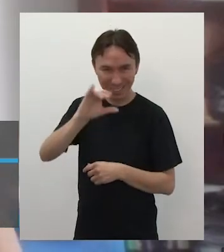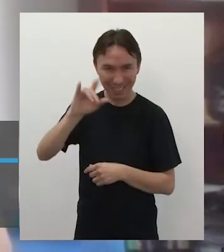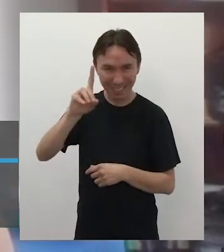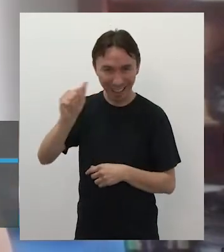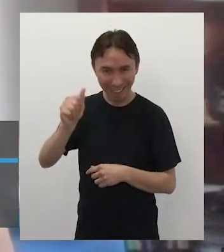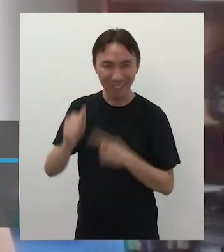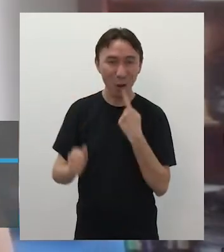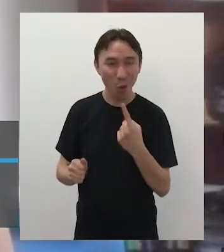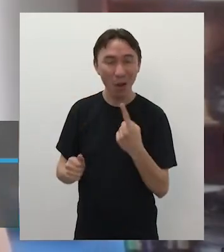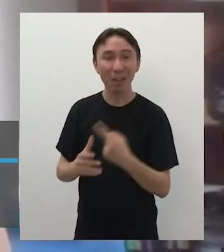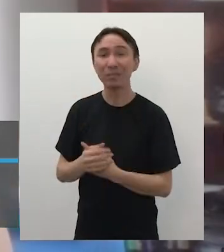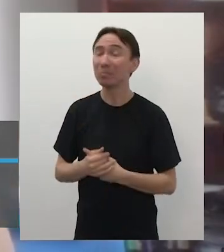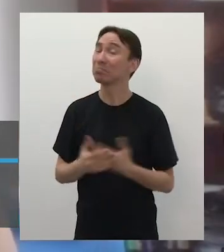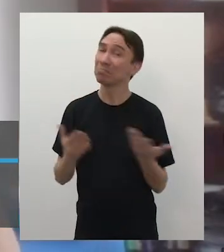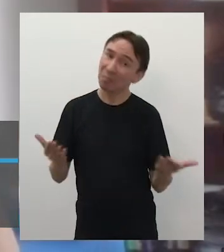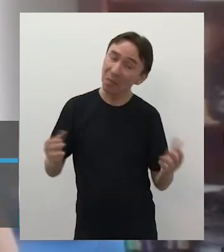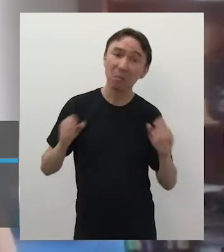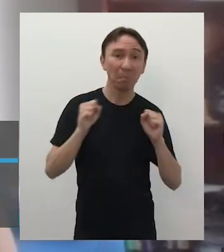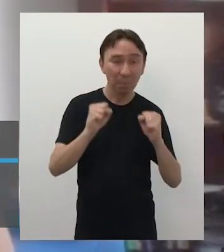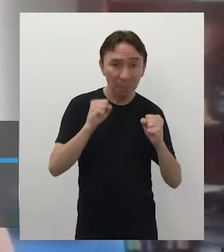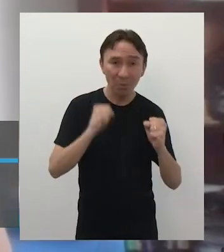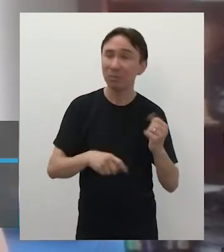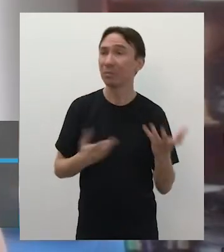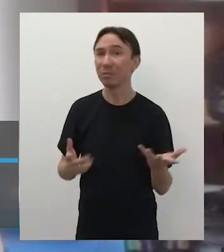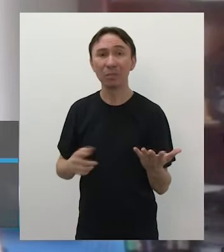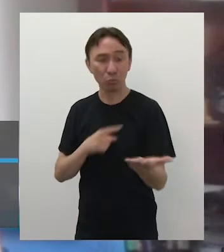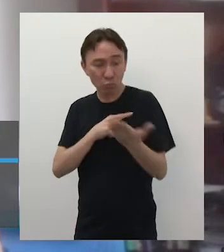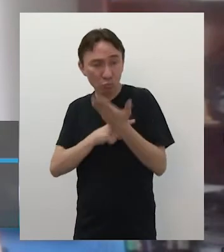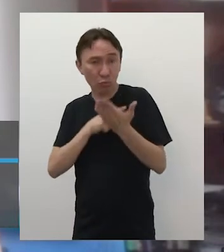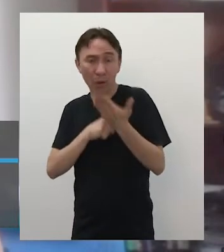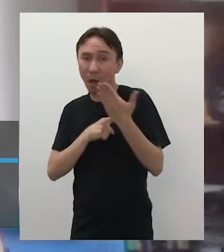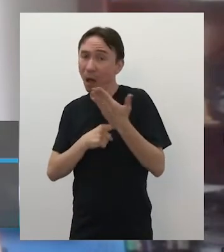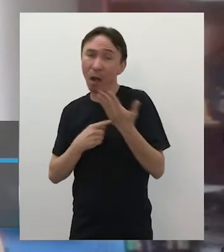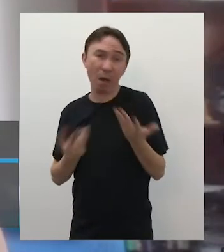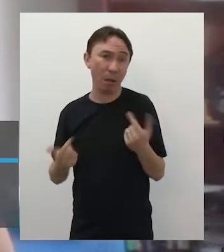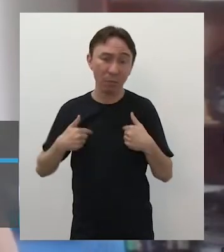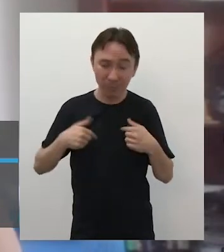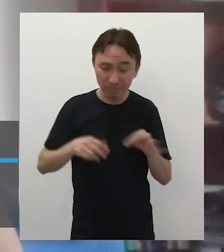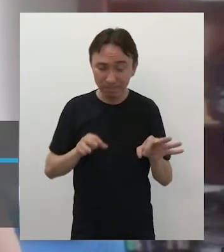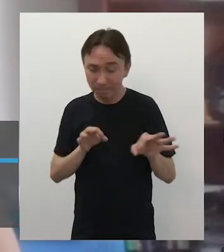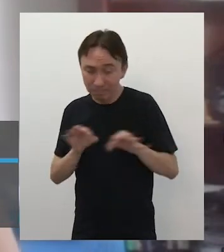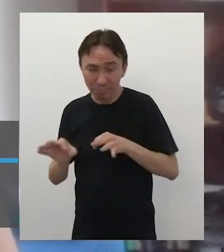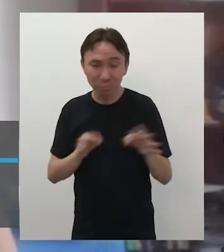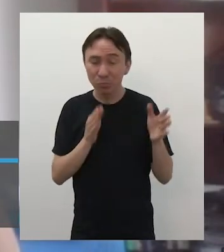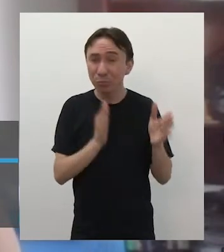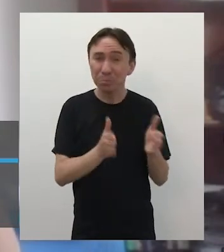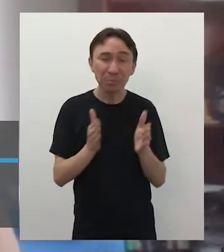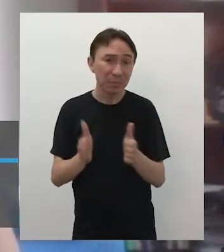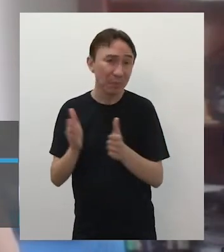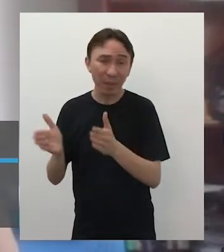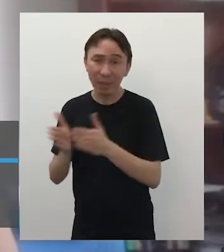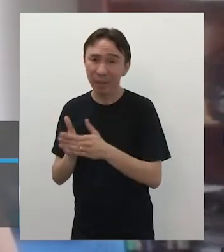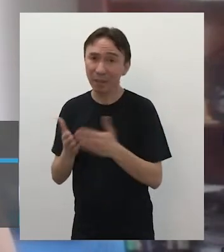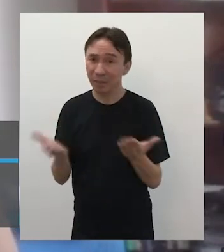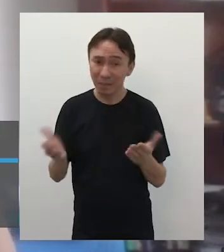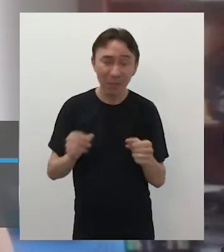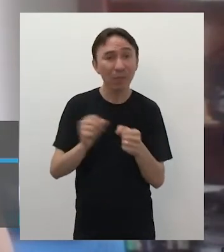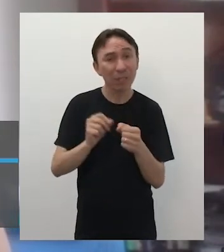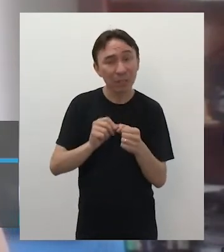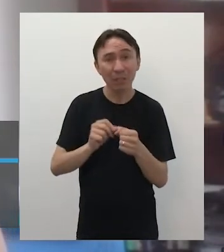É isso aí. Obrigada, professora Cida, por compartilhar com a gente aí a sua vivência.